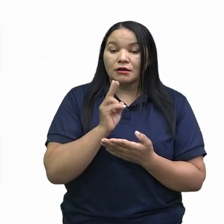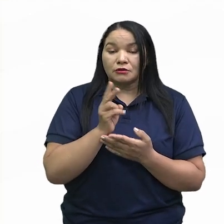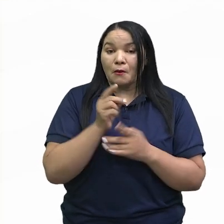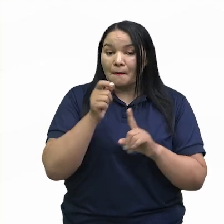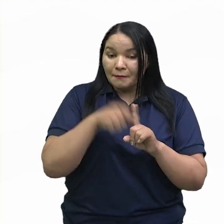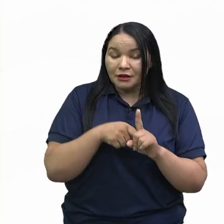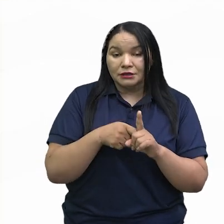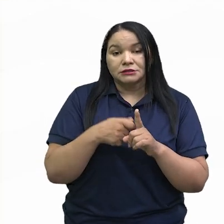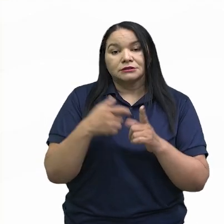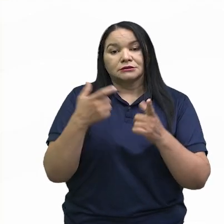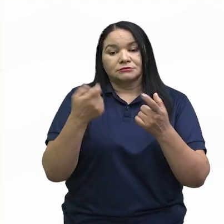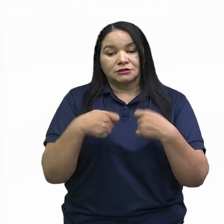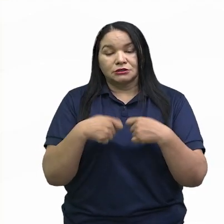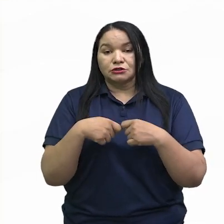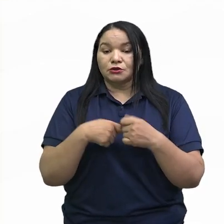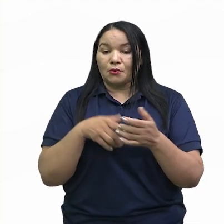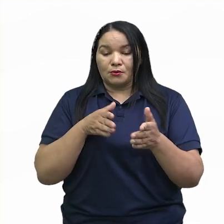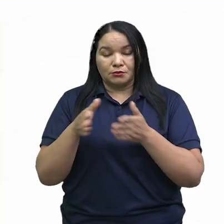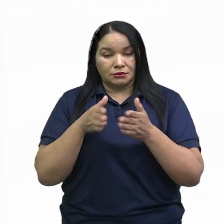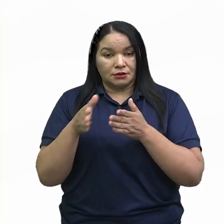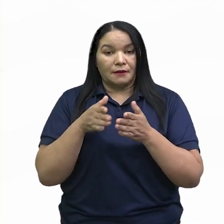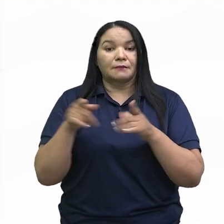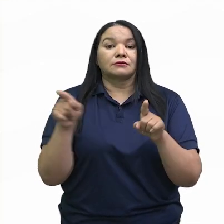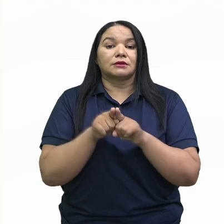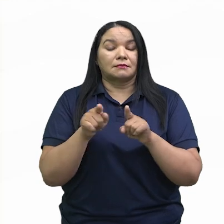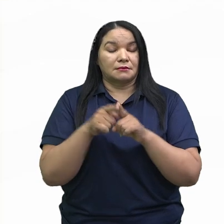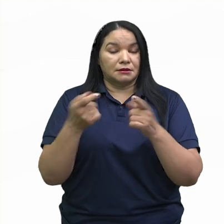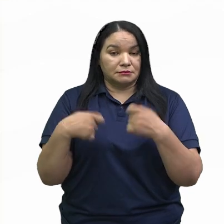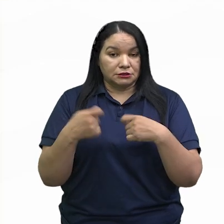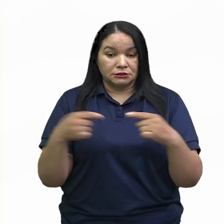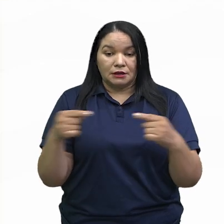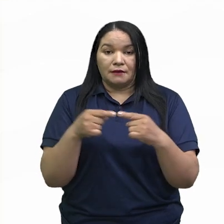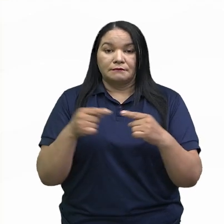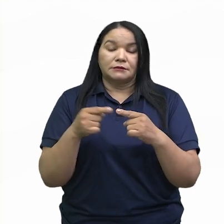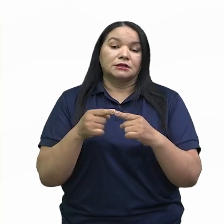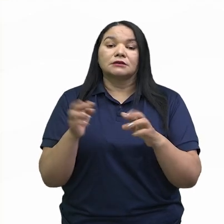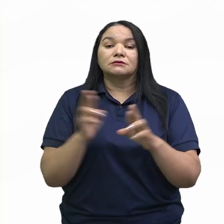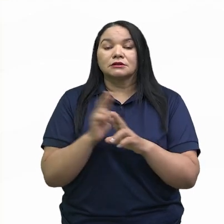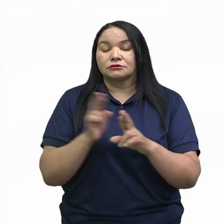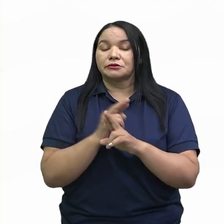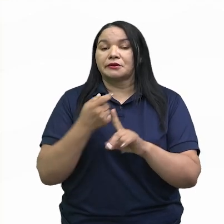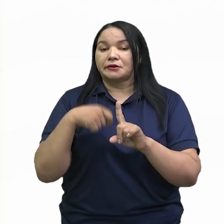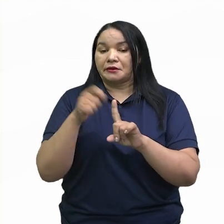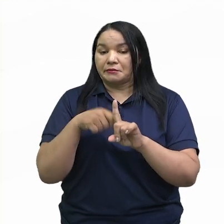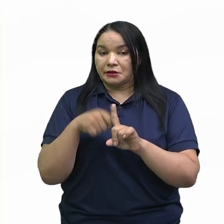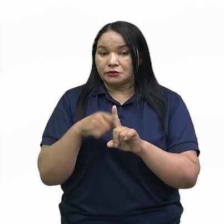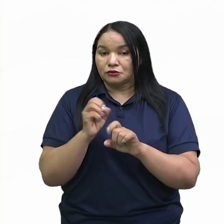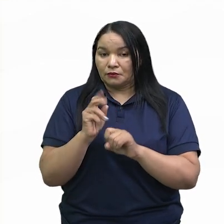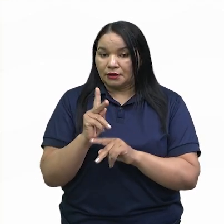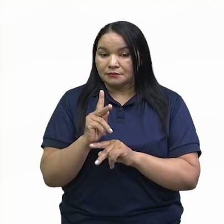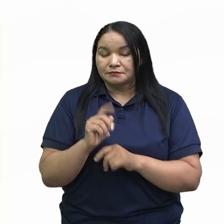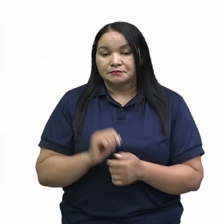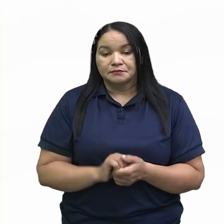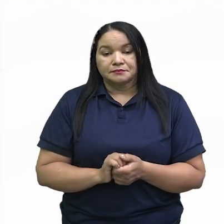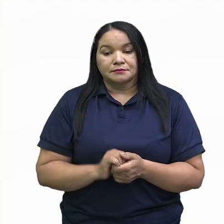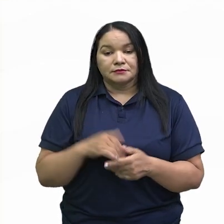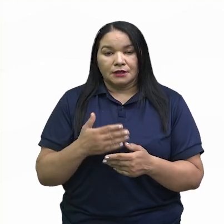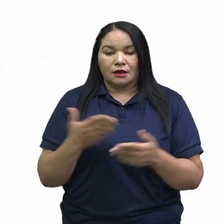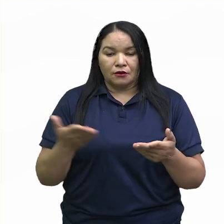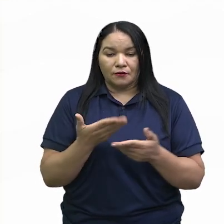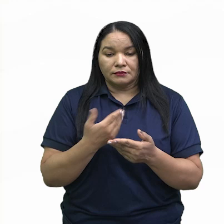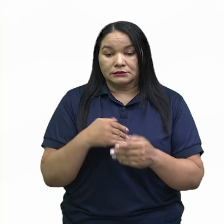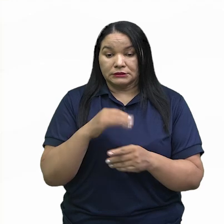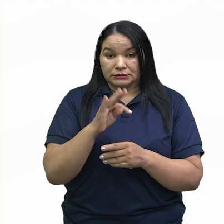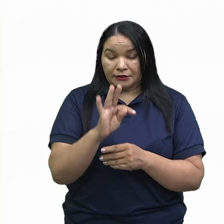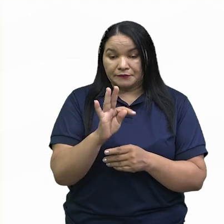ao mês, é importante que o tempo trabalhado também esteja relacionado a mês, tá bom? E aí nós temos